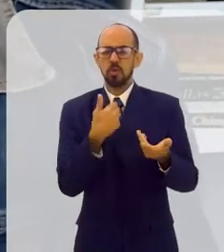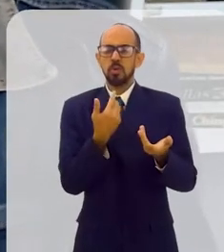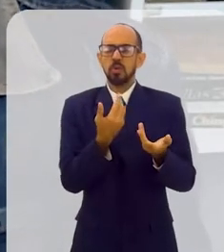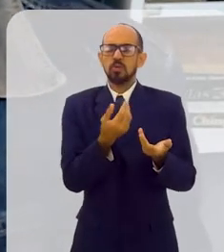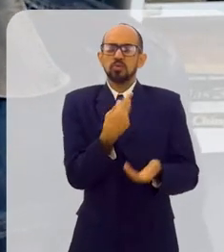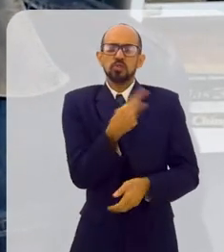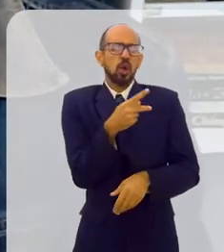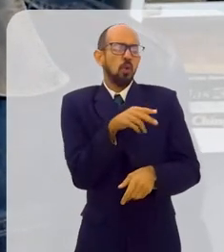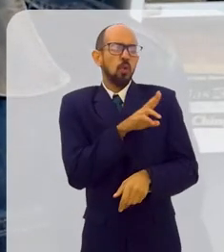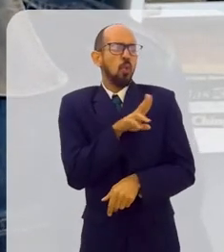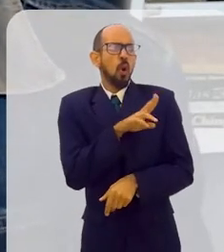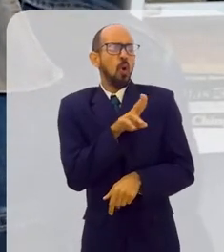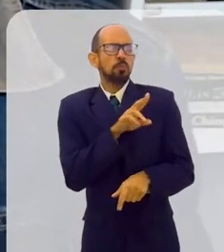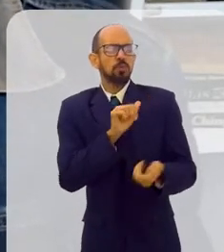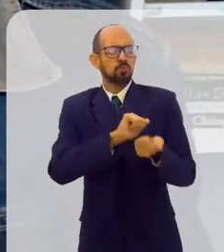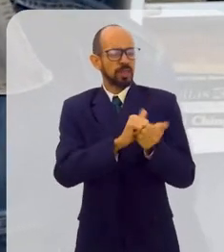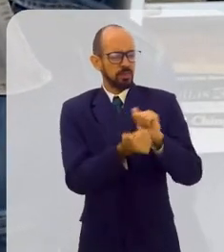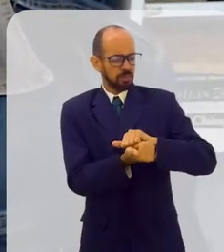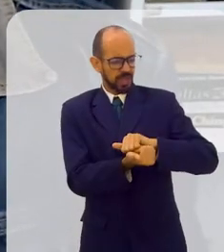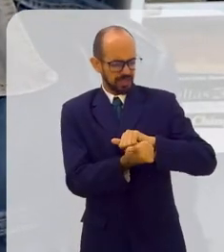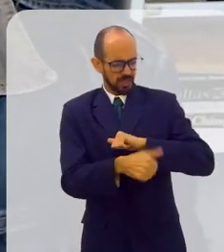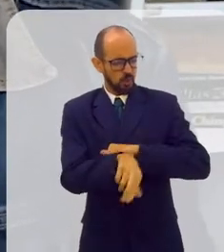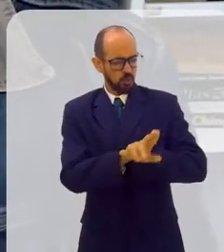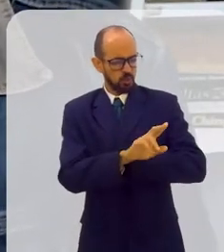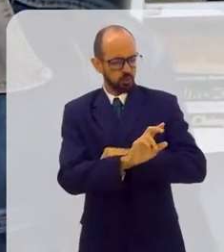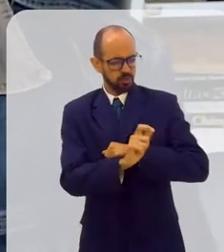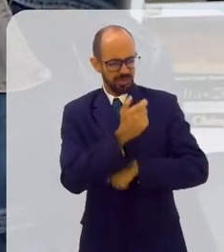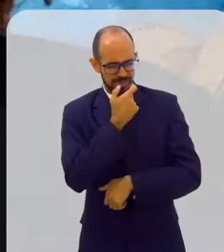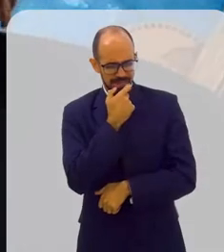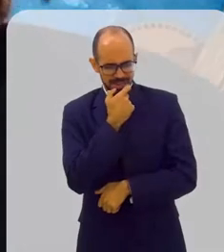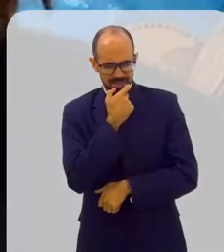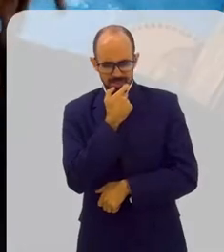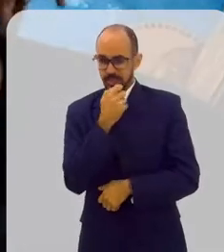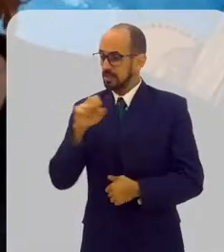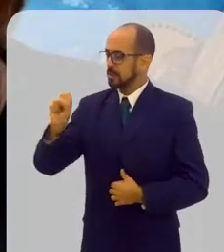que vem o seu nome? É uma adaptação do inglês James?